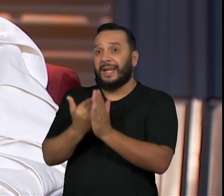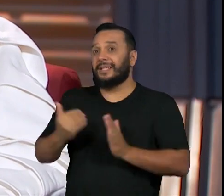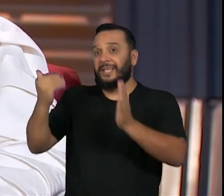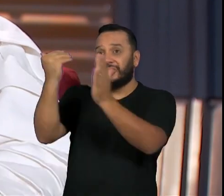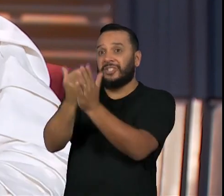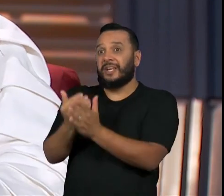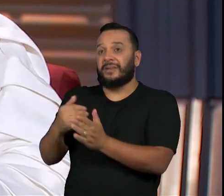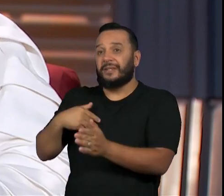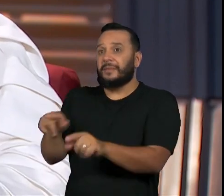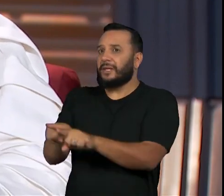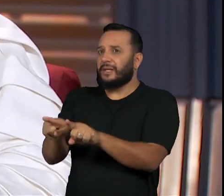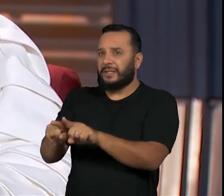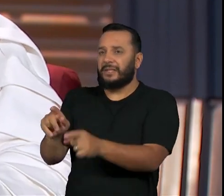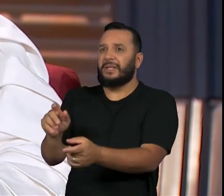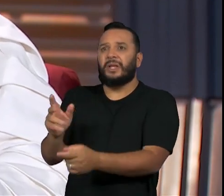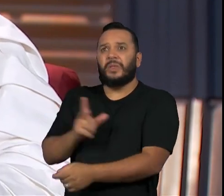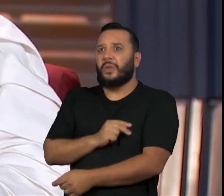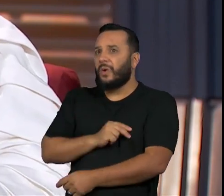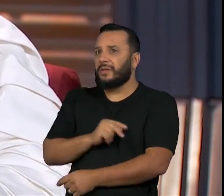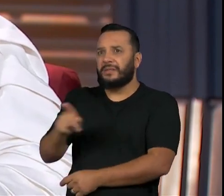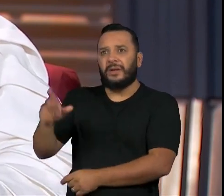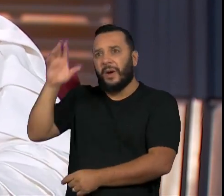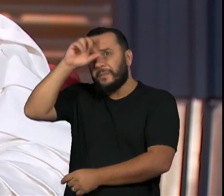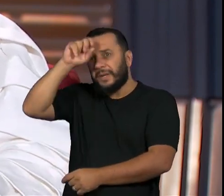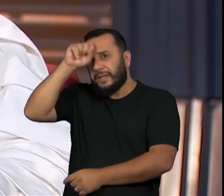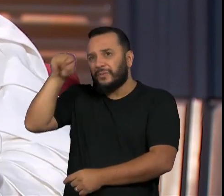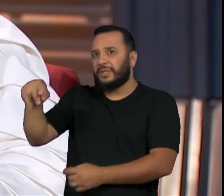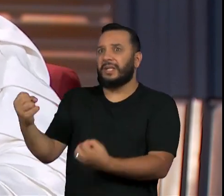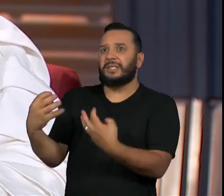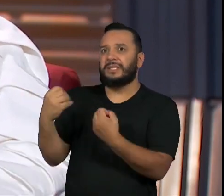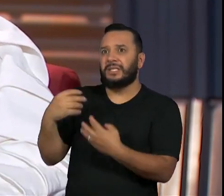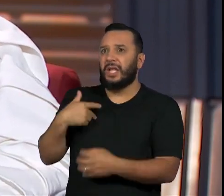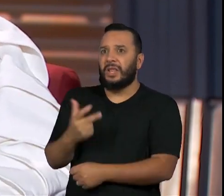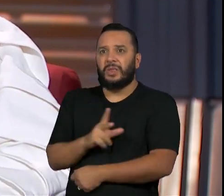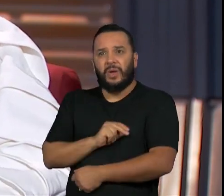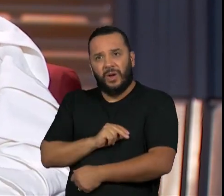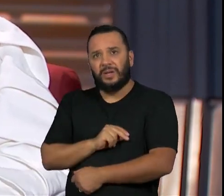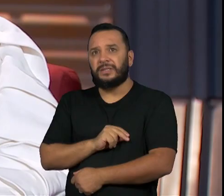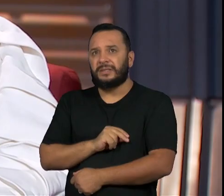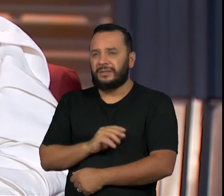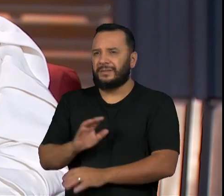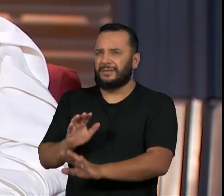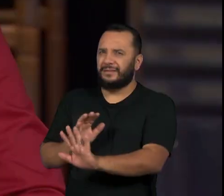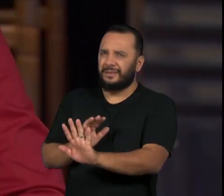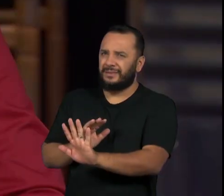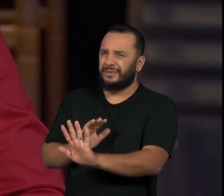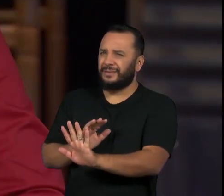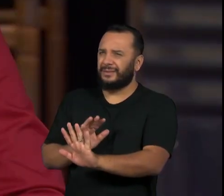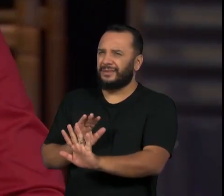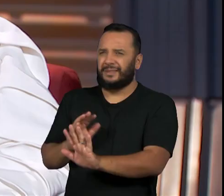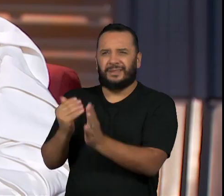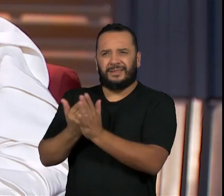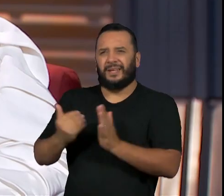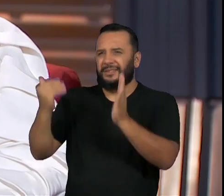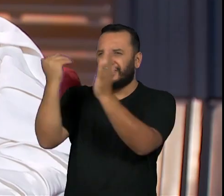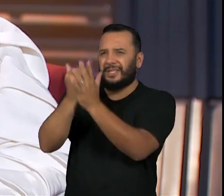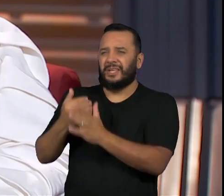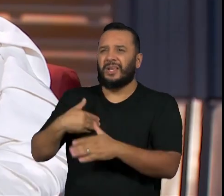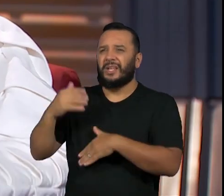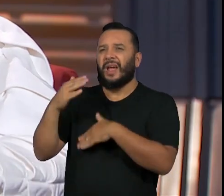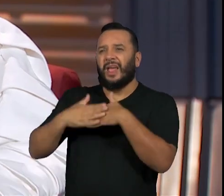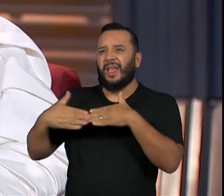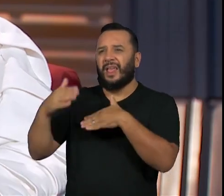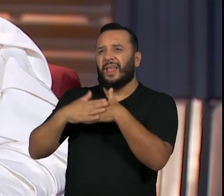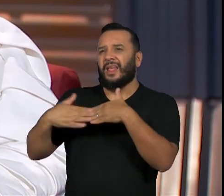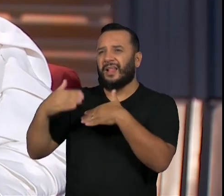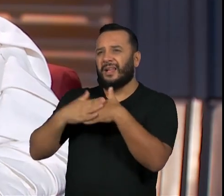dessa culpa. Nossa, Carol, mas como eu aprendo com você. Nossa, Carol, eu digo, gente, esse excesso de elogio significa que